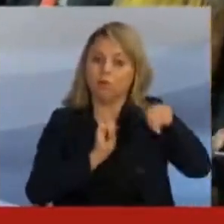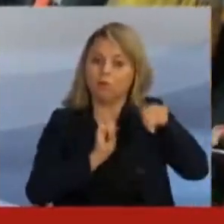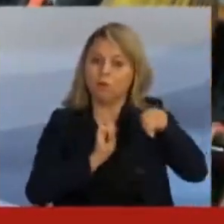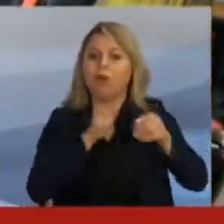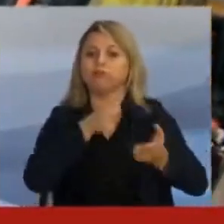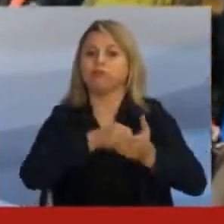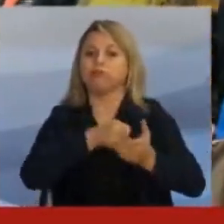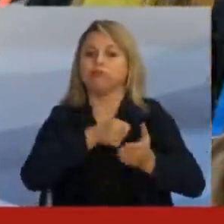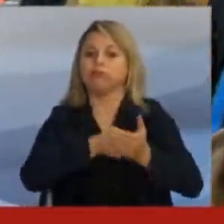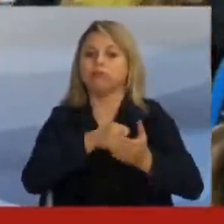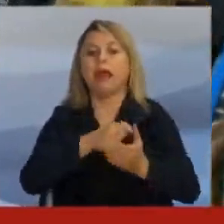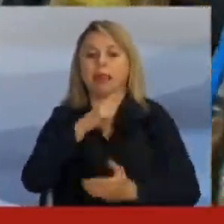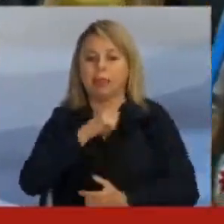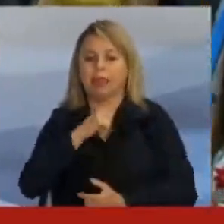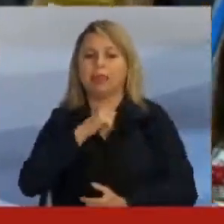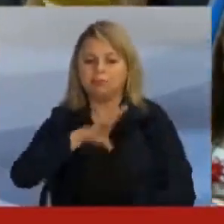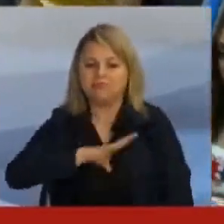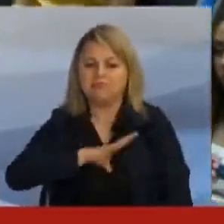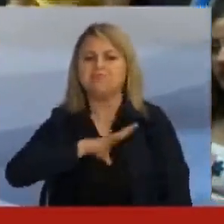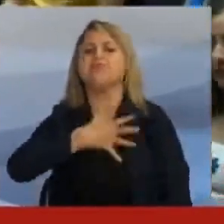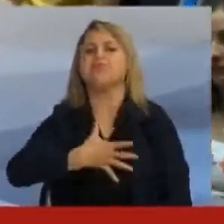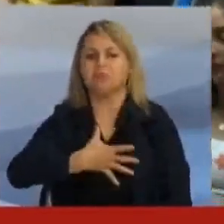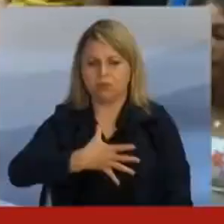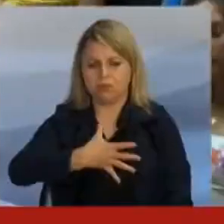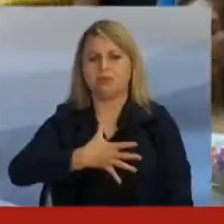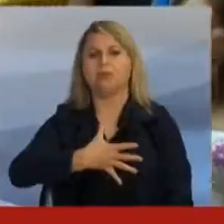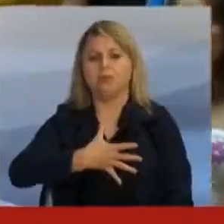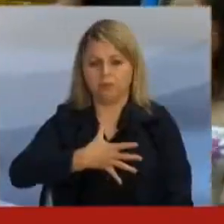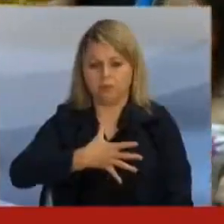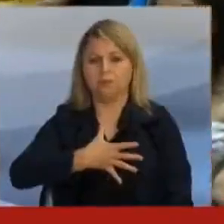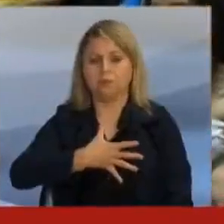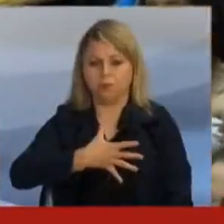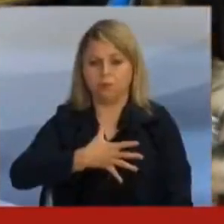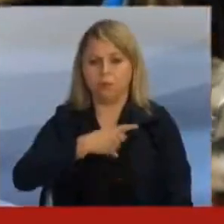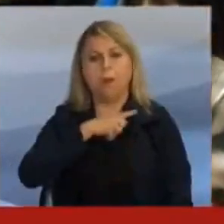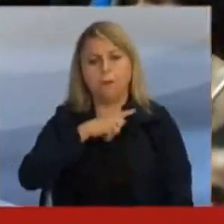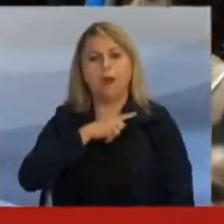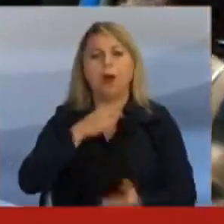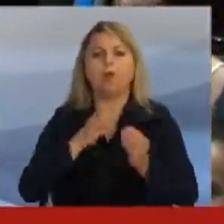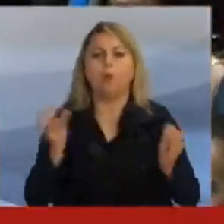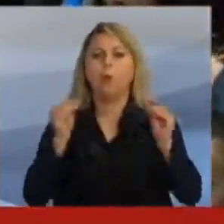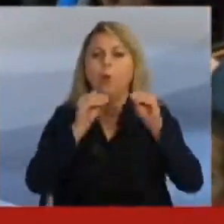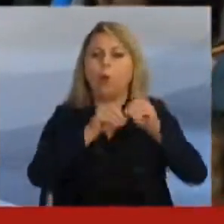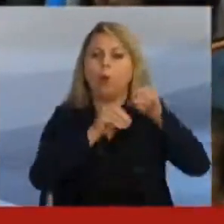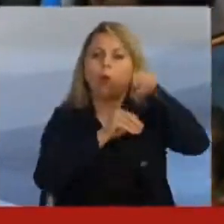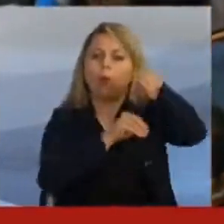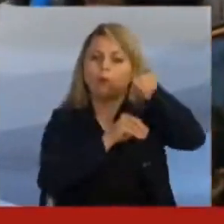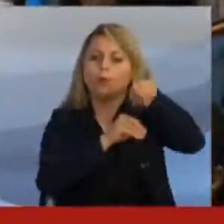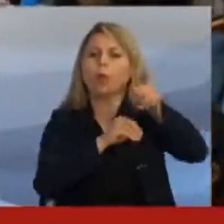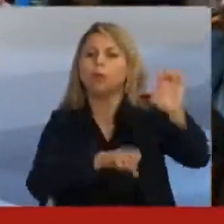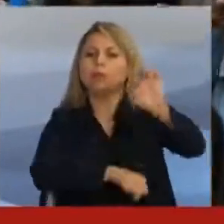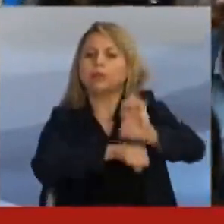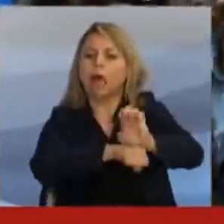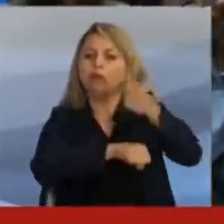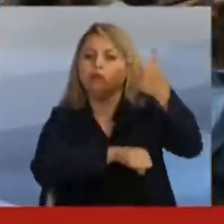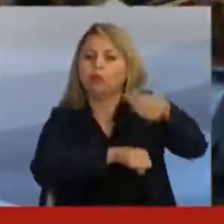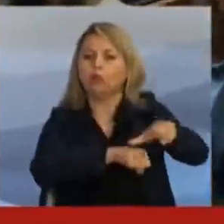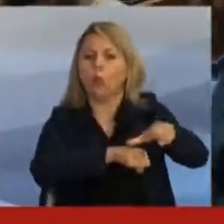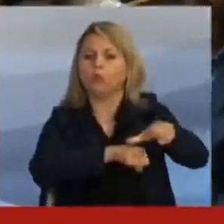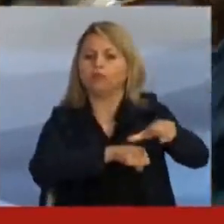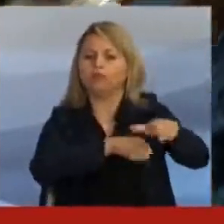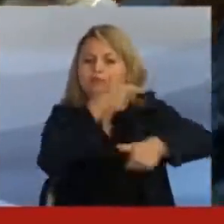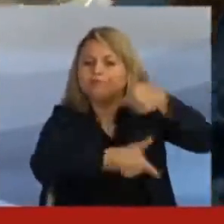sabia que teria um desafio extraordinário para colocar nosso estado de novo nos